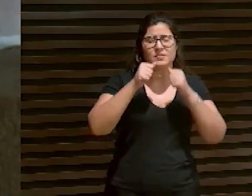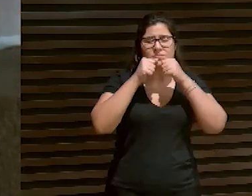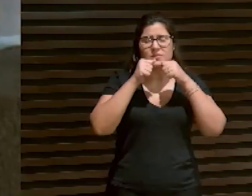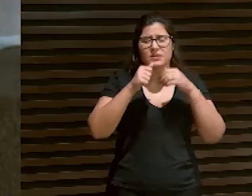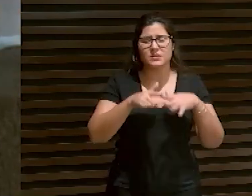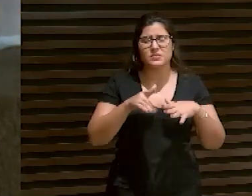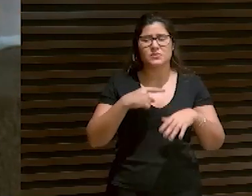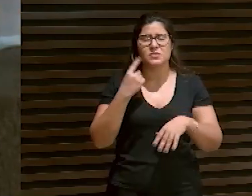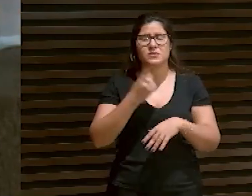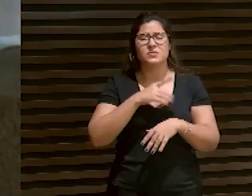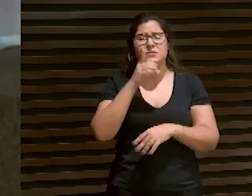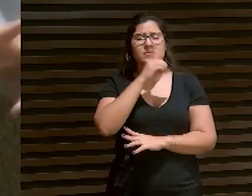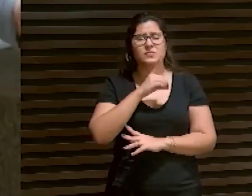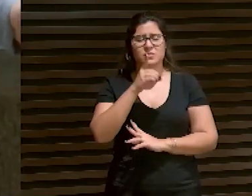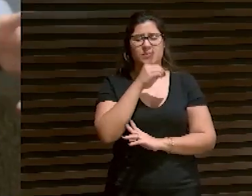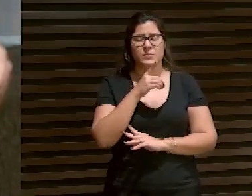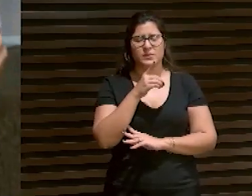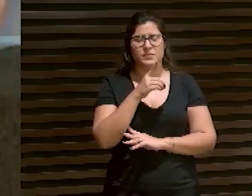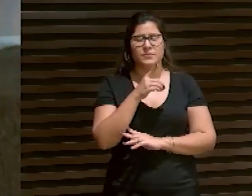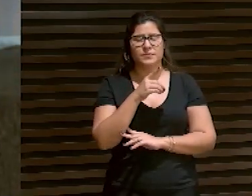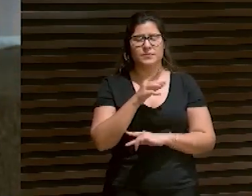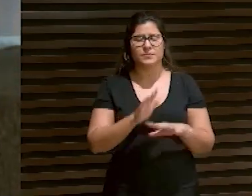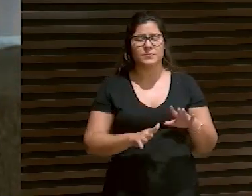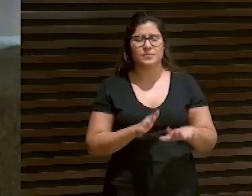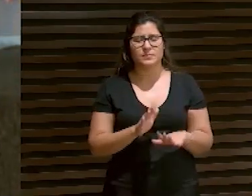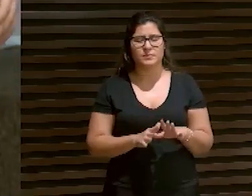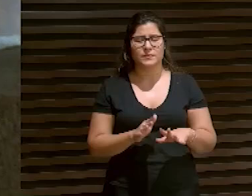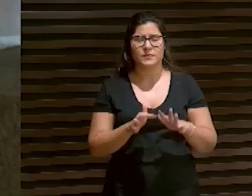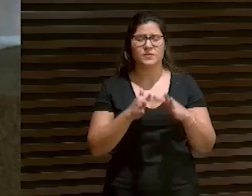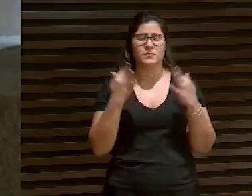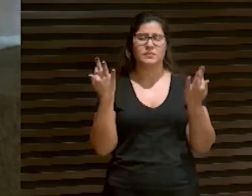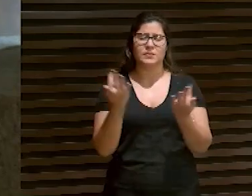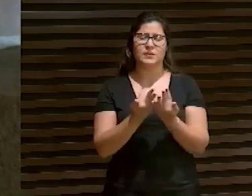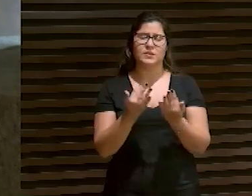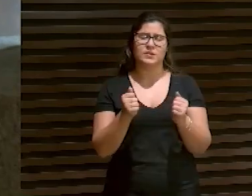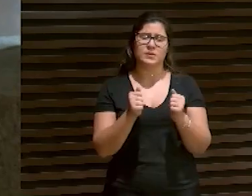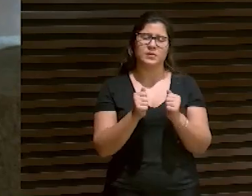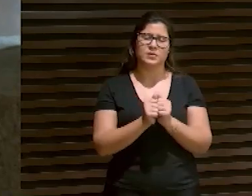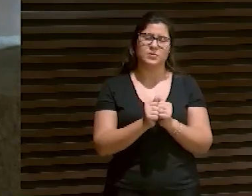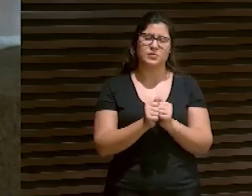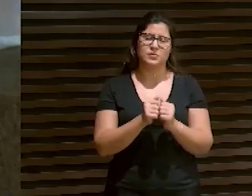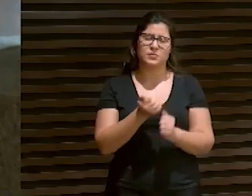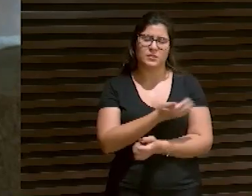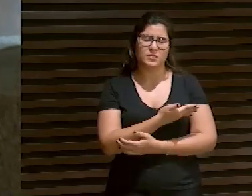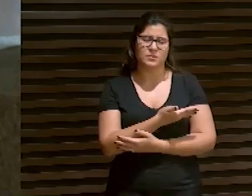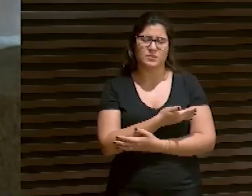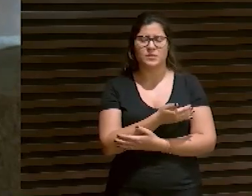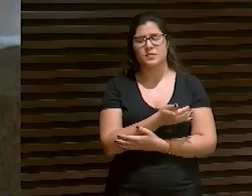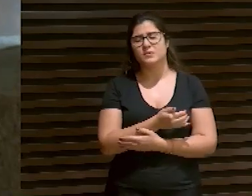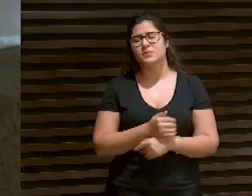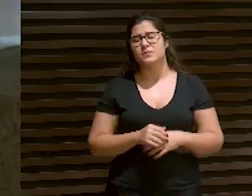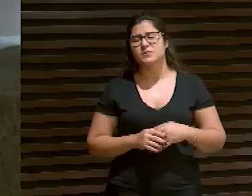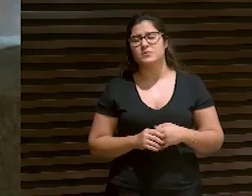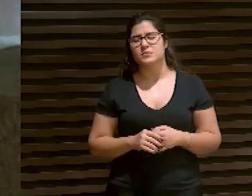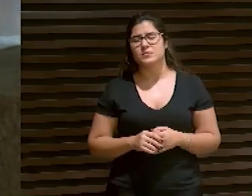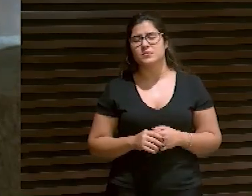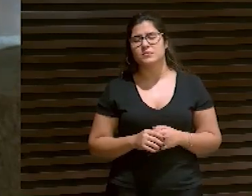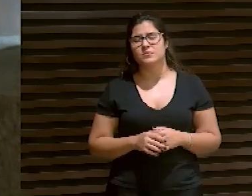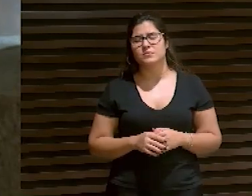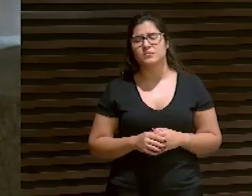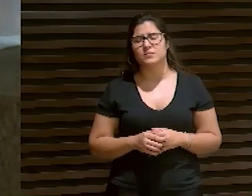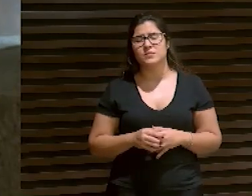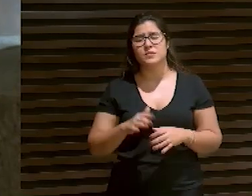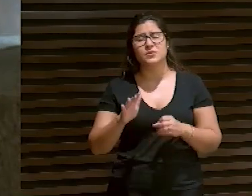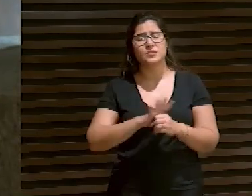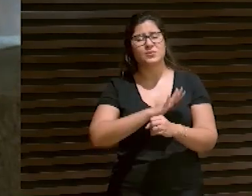nosso domingo. Muitos de nós estaremos com nossos familiares, talvez até com amigos e colegas, e nos encha